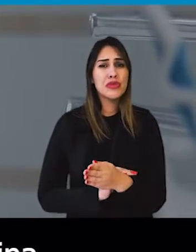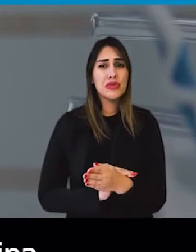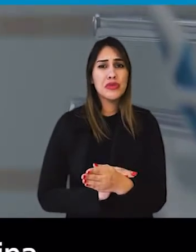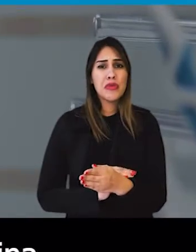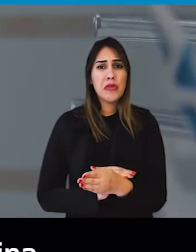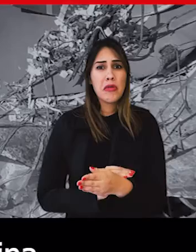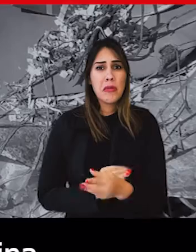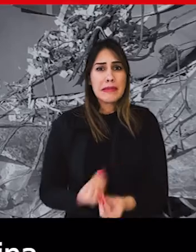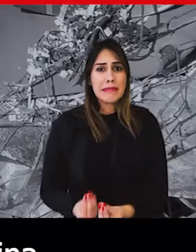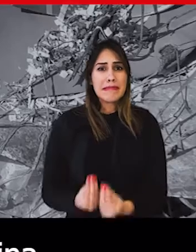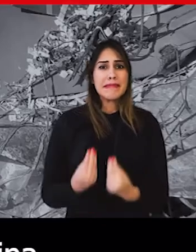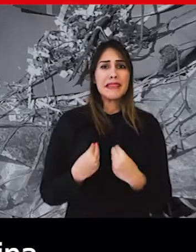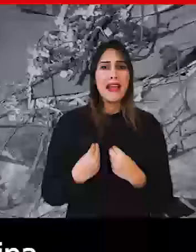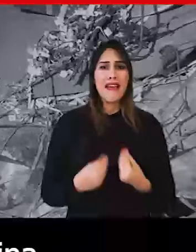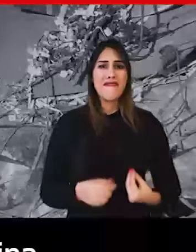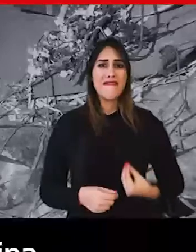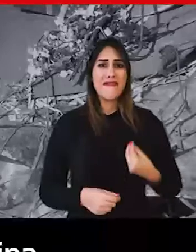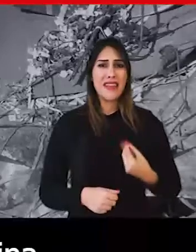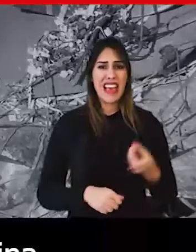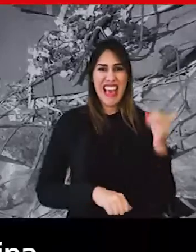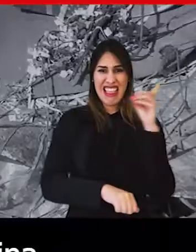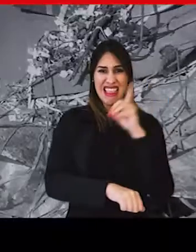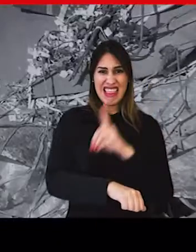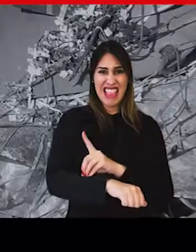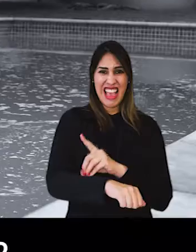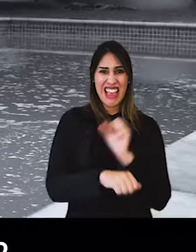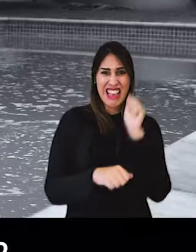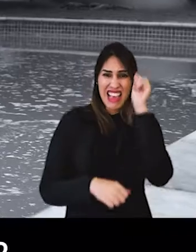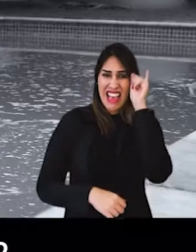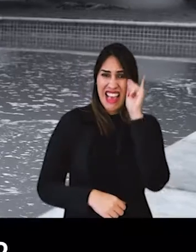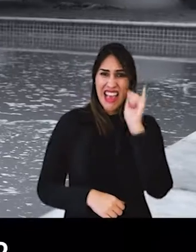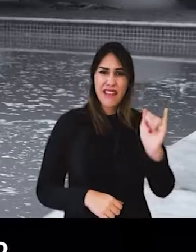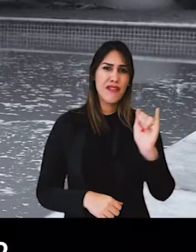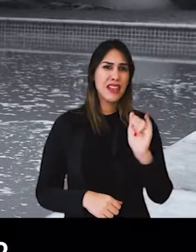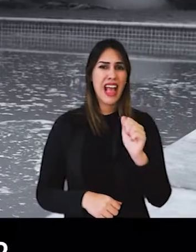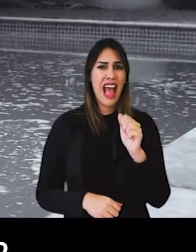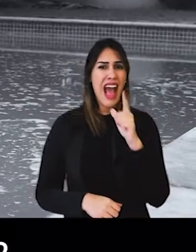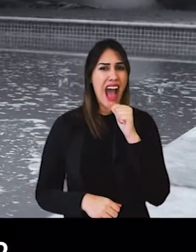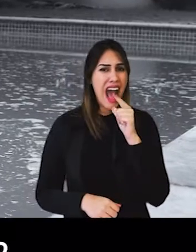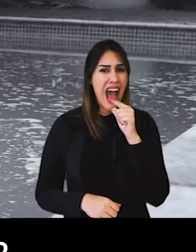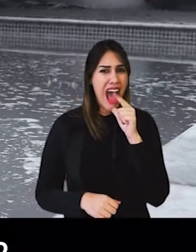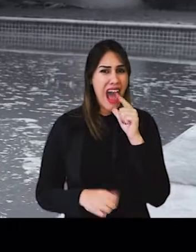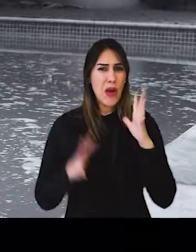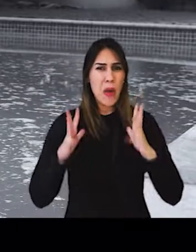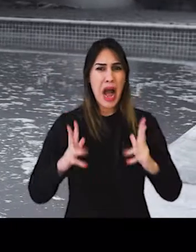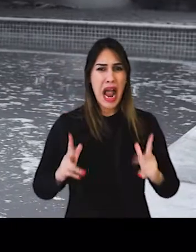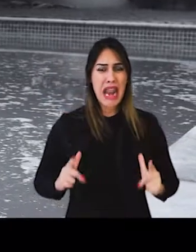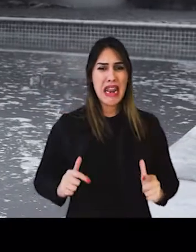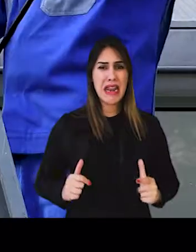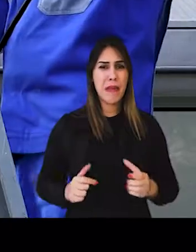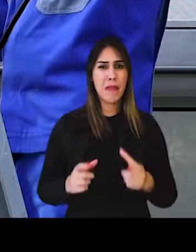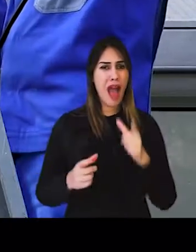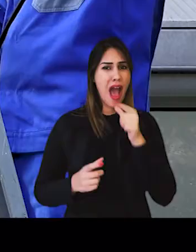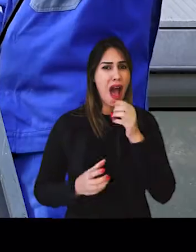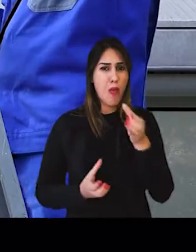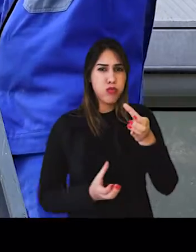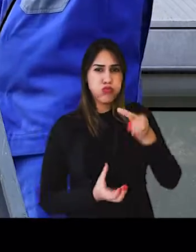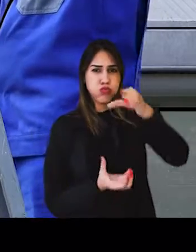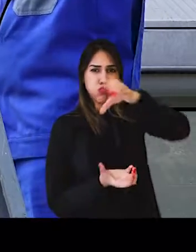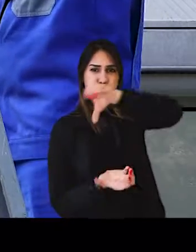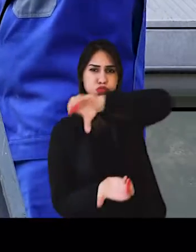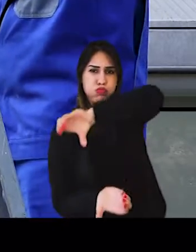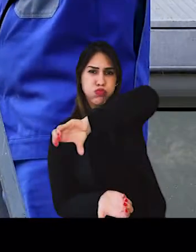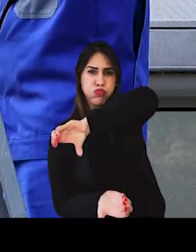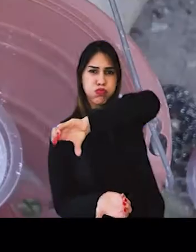Existem hábitos que se tornaram parte da nossa rotina. Mas por que combater a dengue não é um deles? Elimine todo tipo de